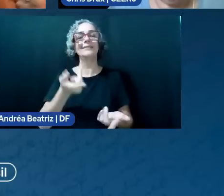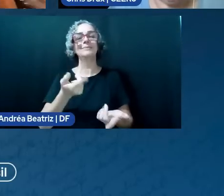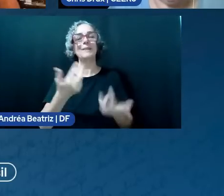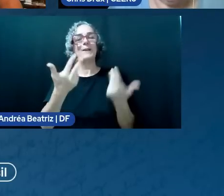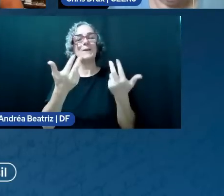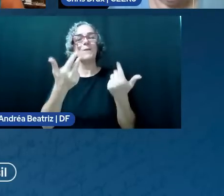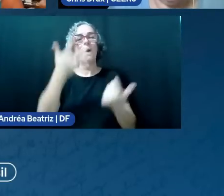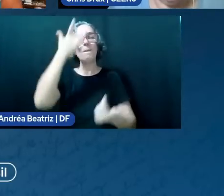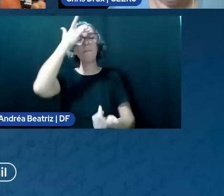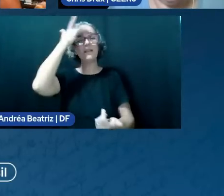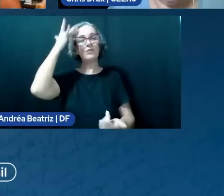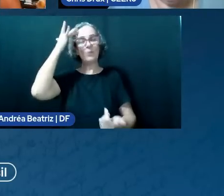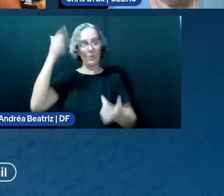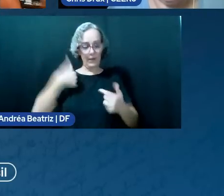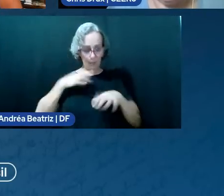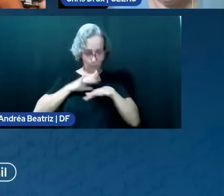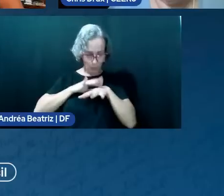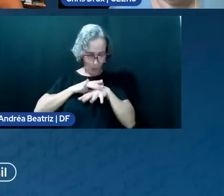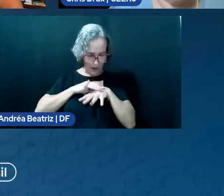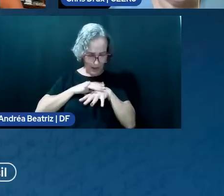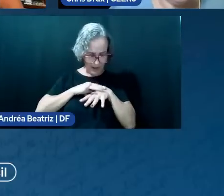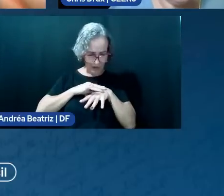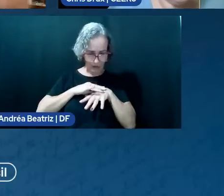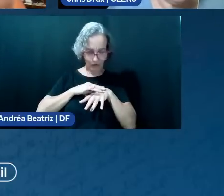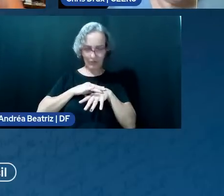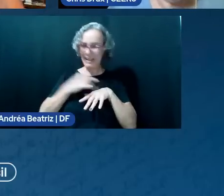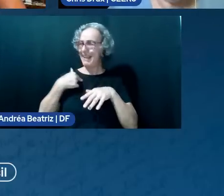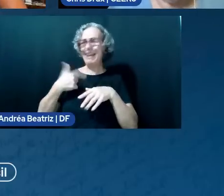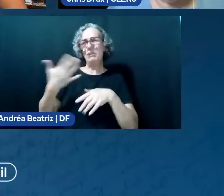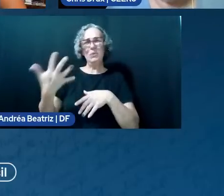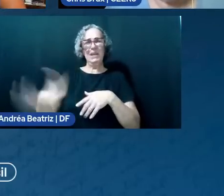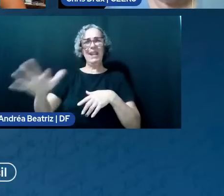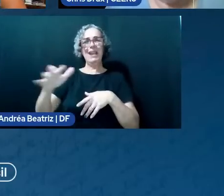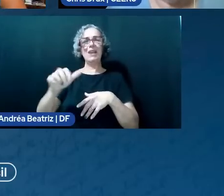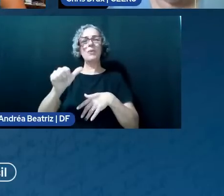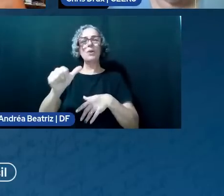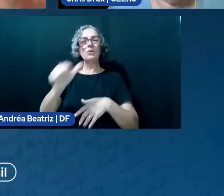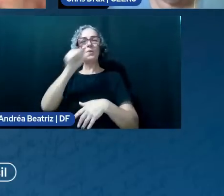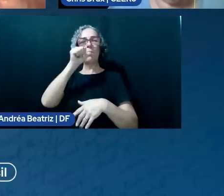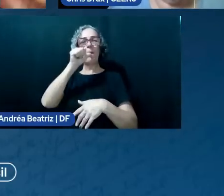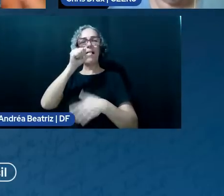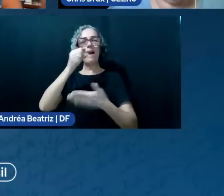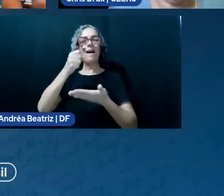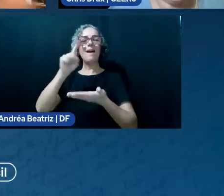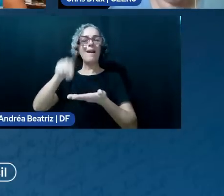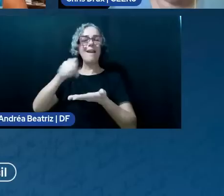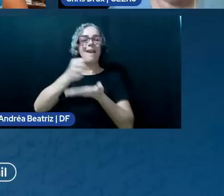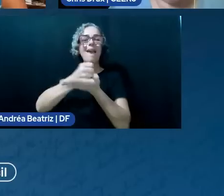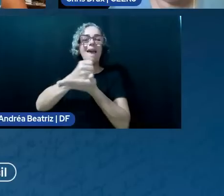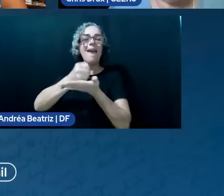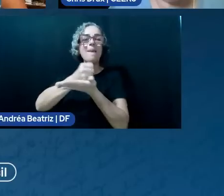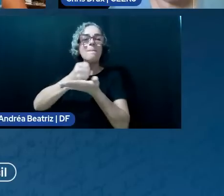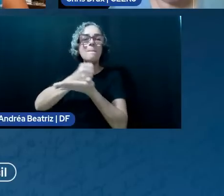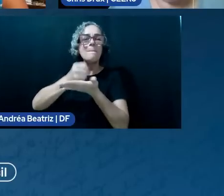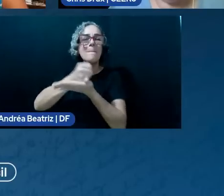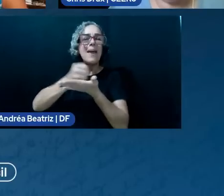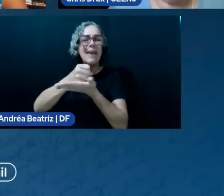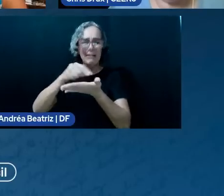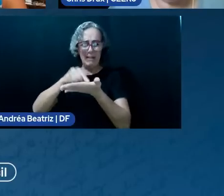remédio amargo que pode lhe trazer a cura. Então, olha só que